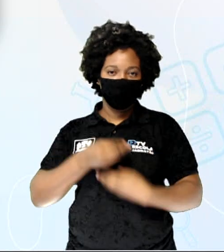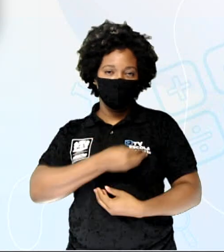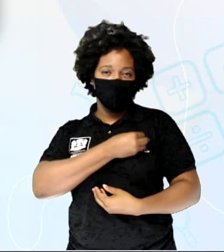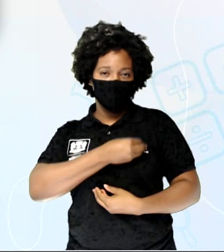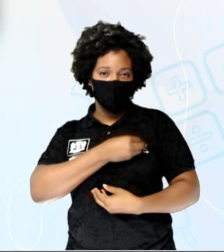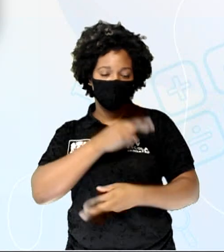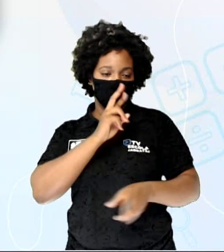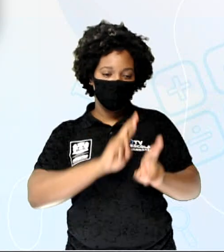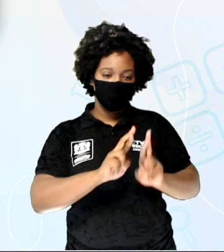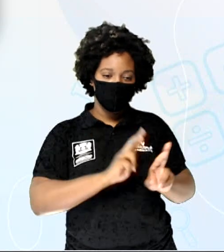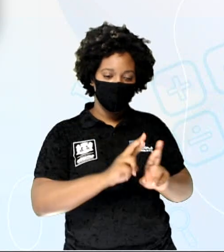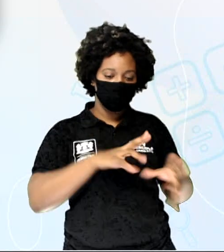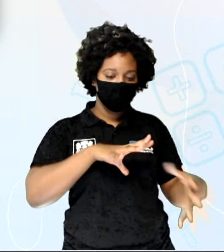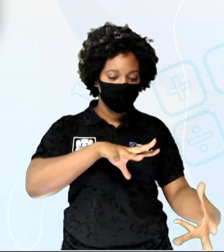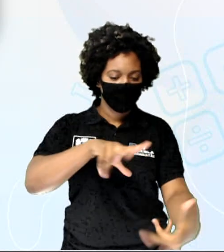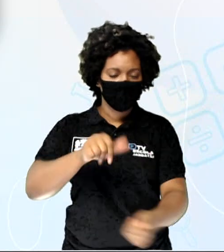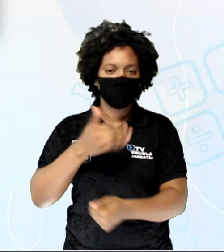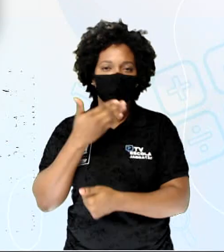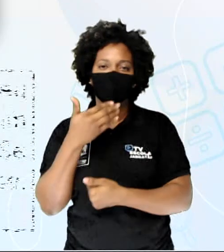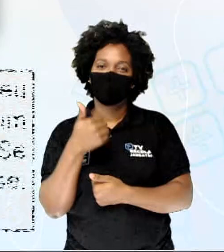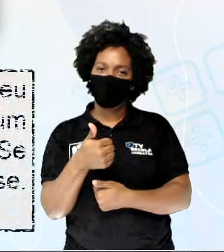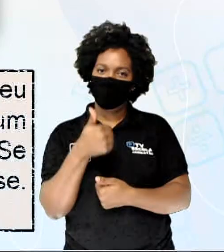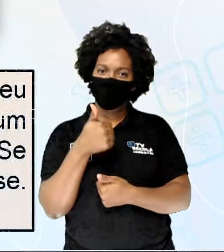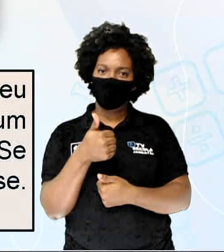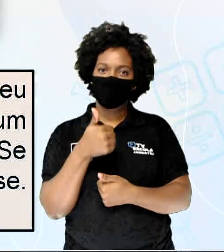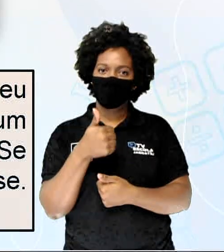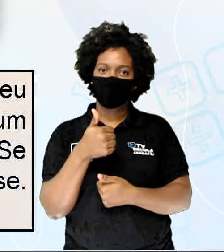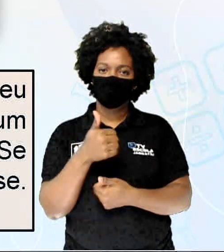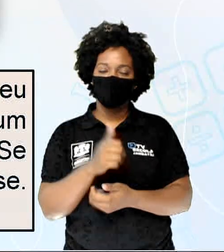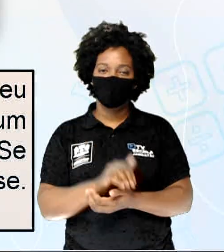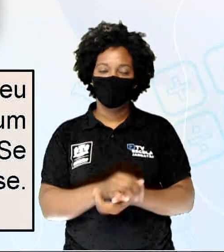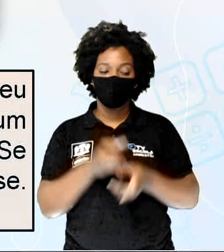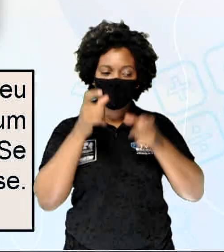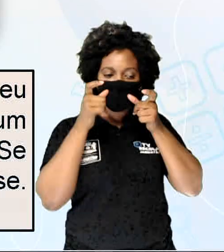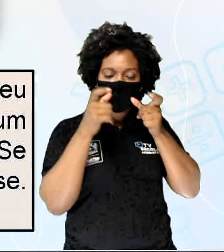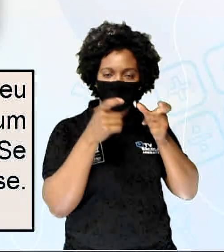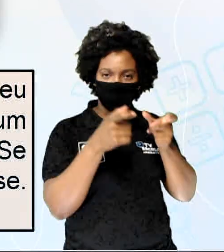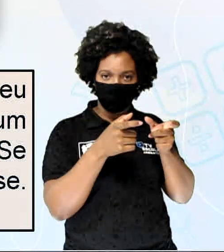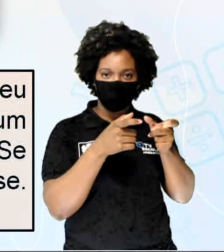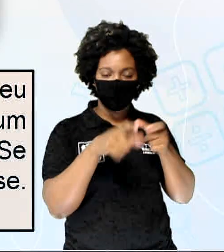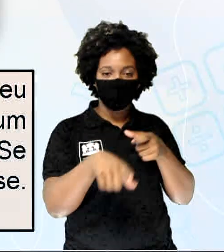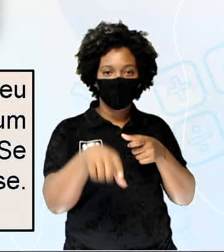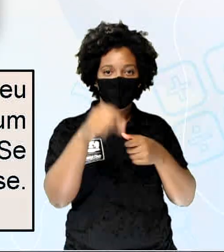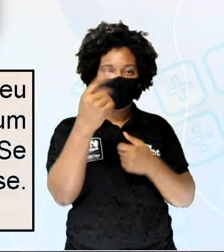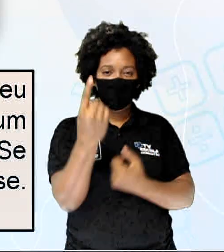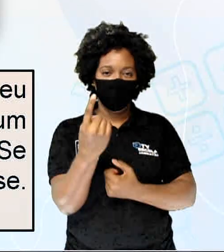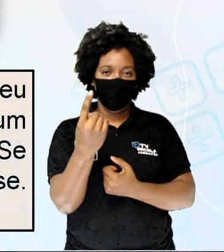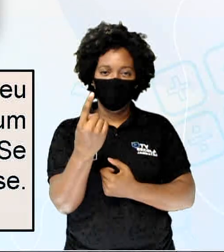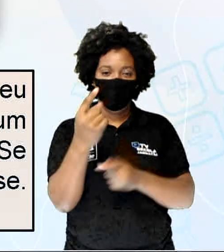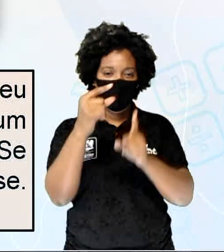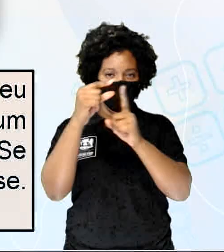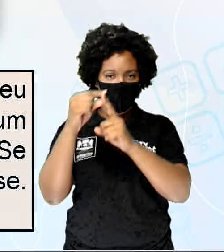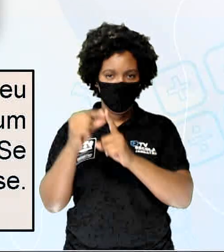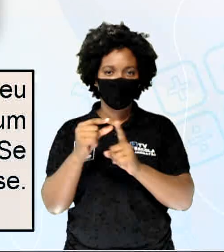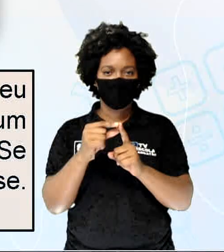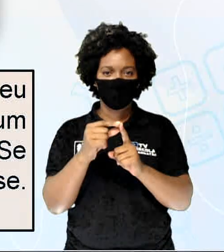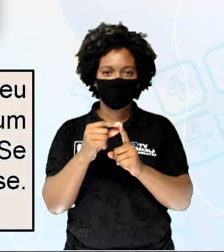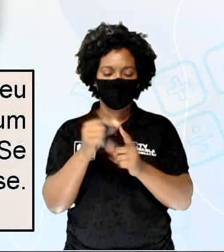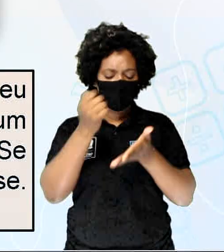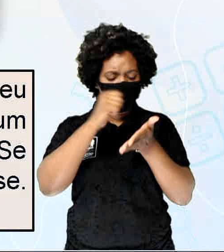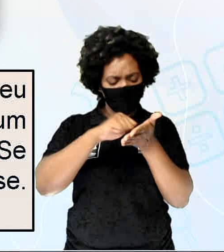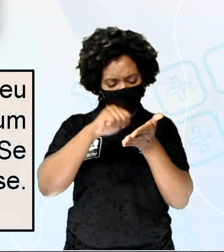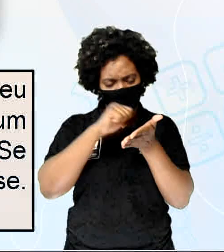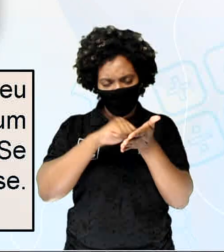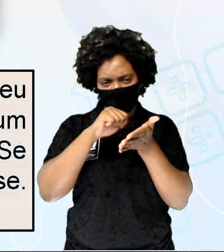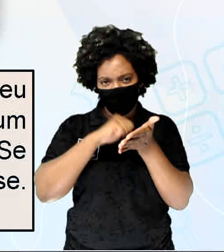resultam num mundo melhor. Então, presta bem atenção. Escolha alguma dessas palavras e escreva